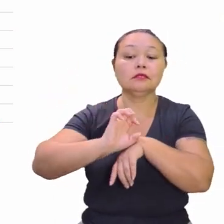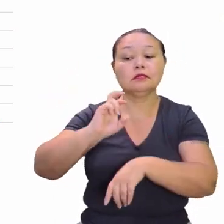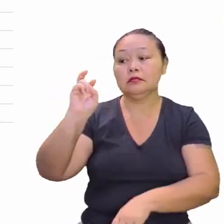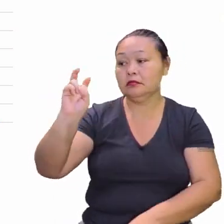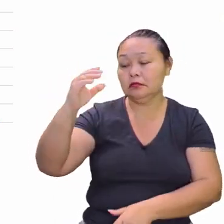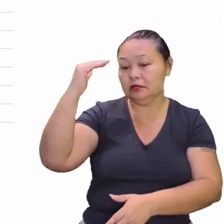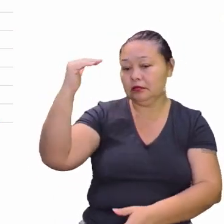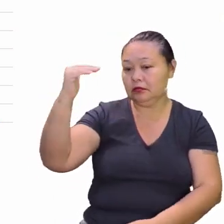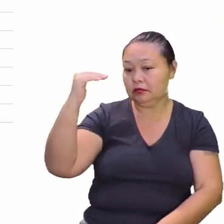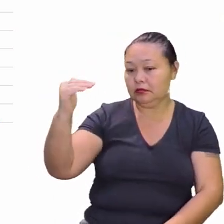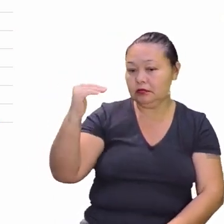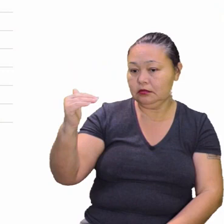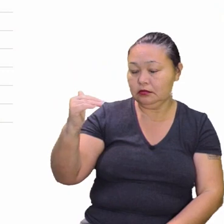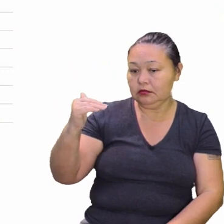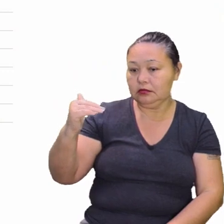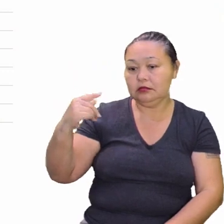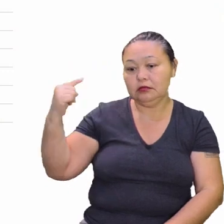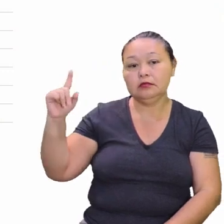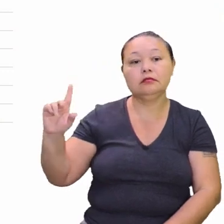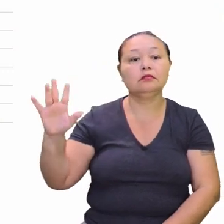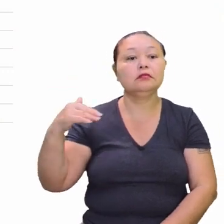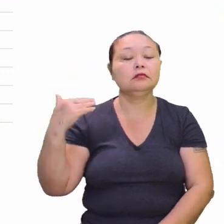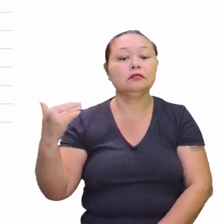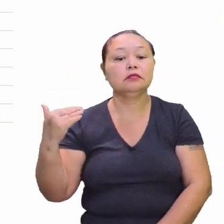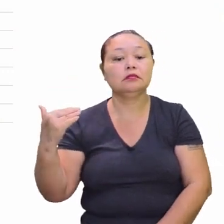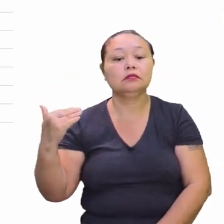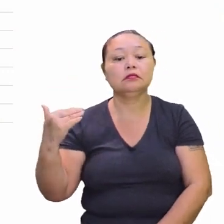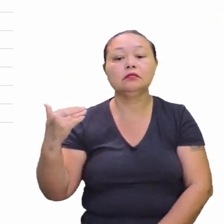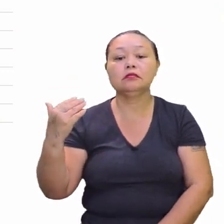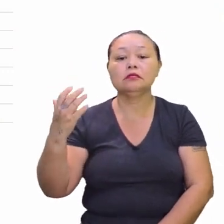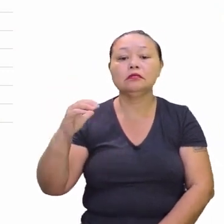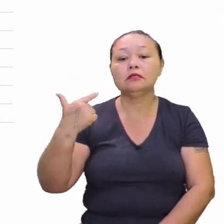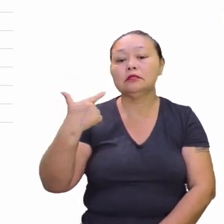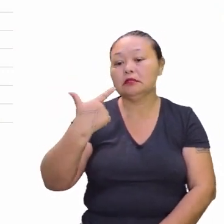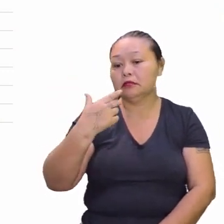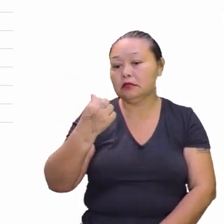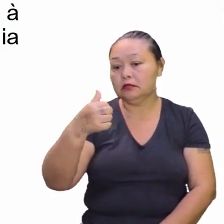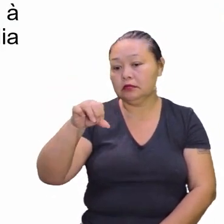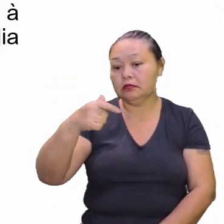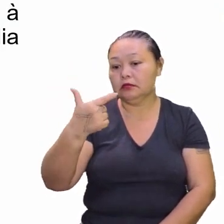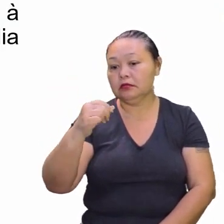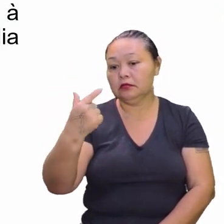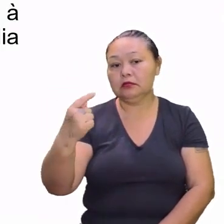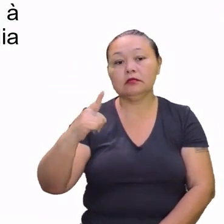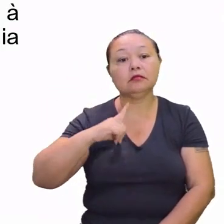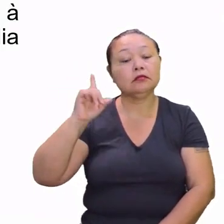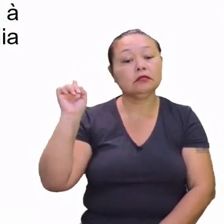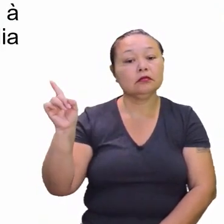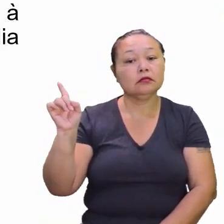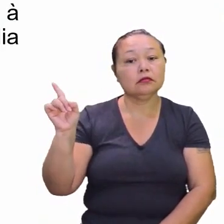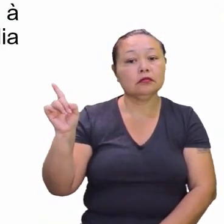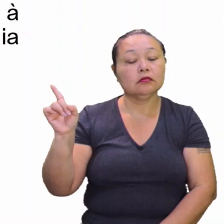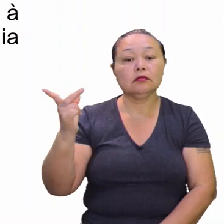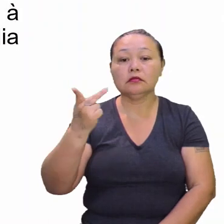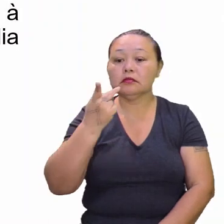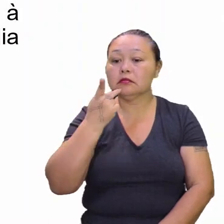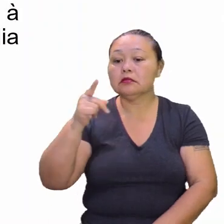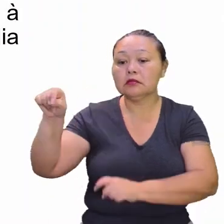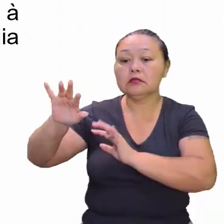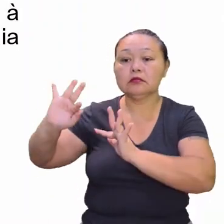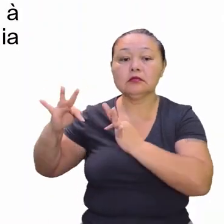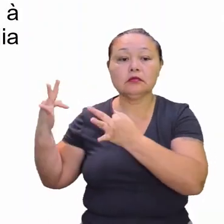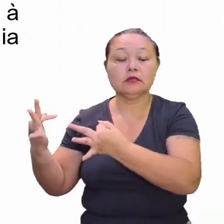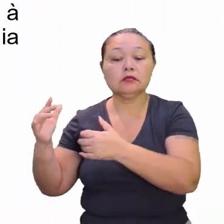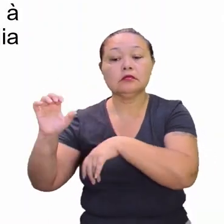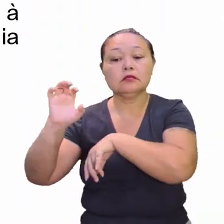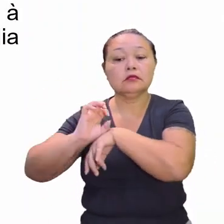na 5ª posição, de acordo com esse gráfico, na safra de 2019 e 2020. Falamos da